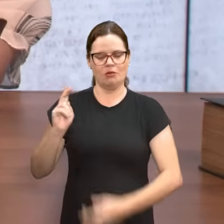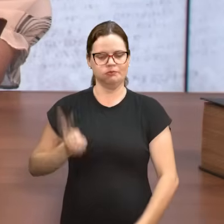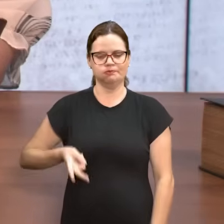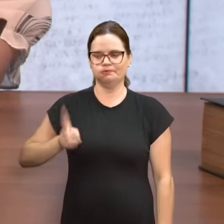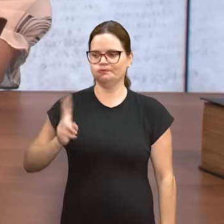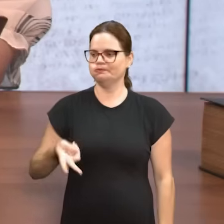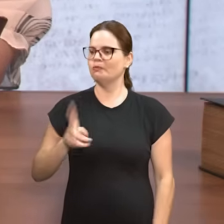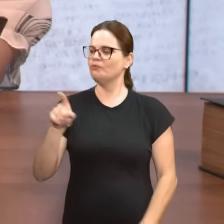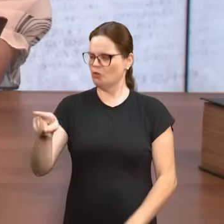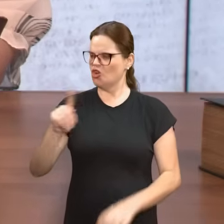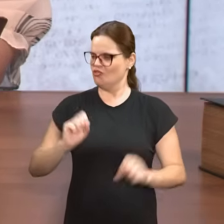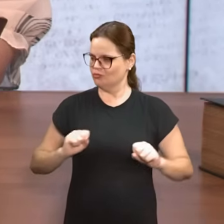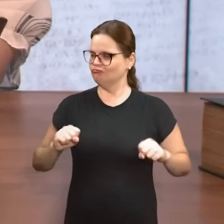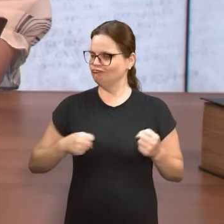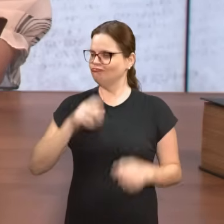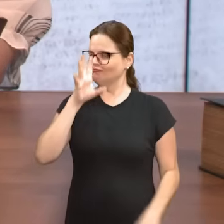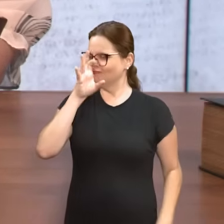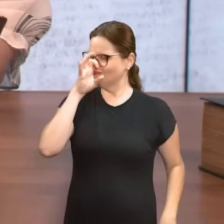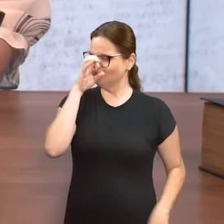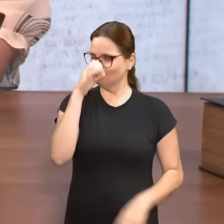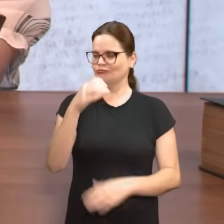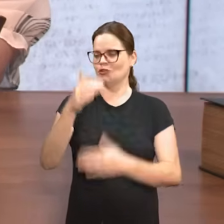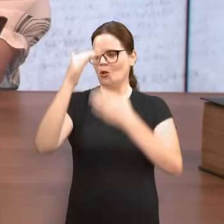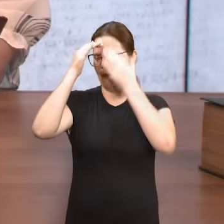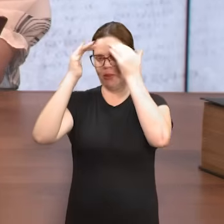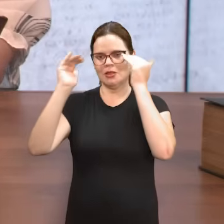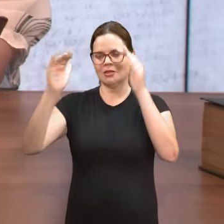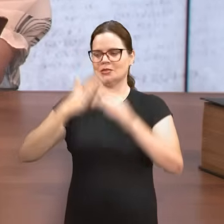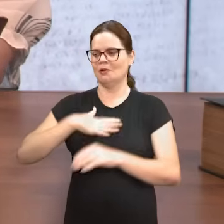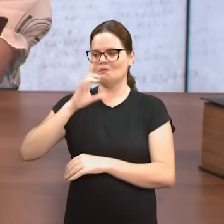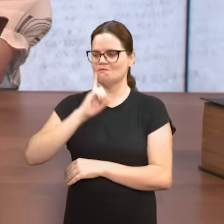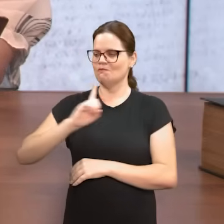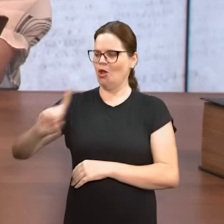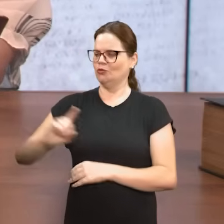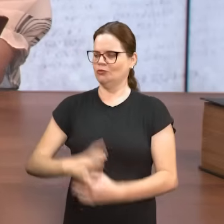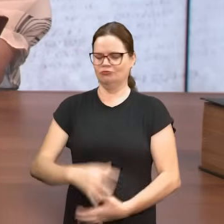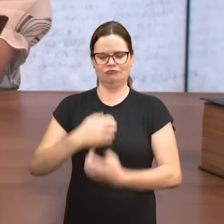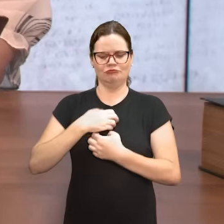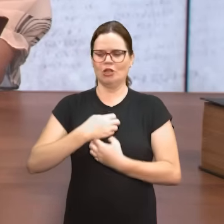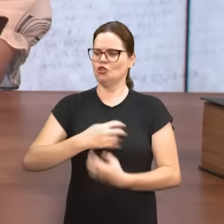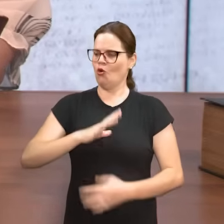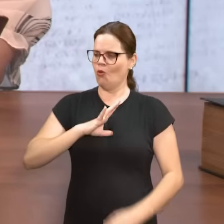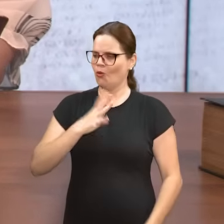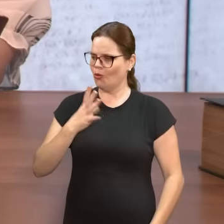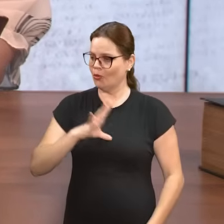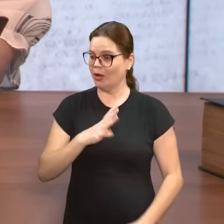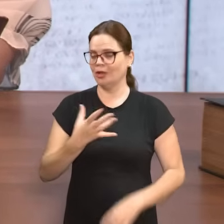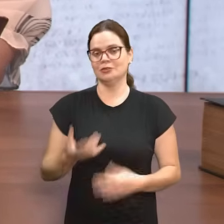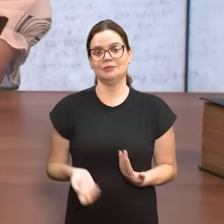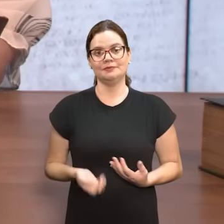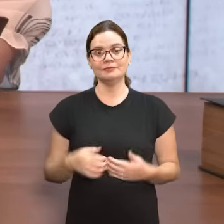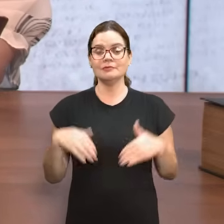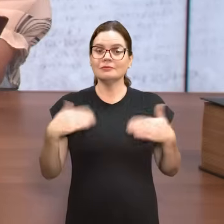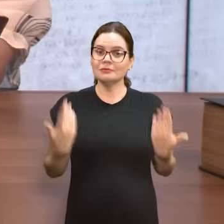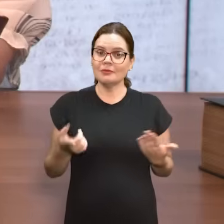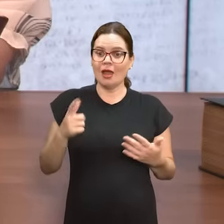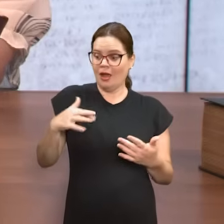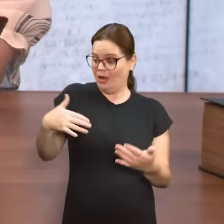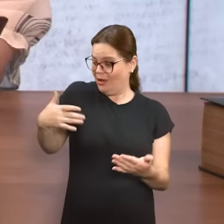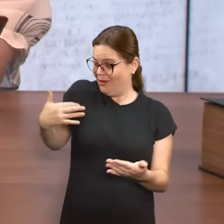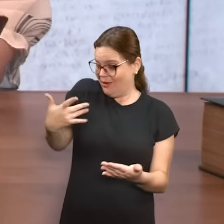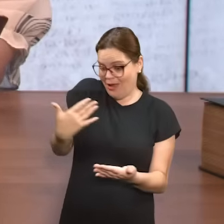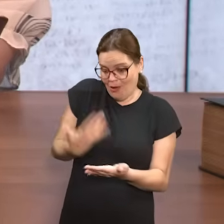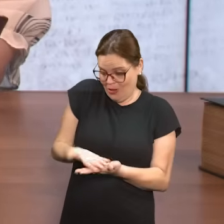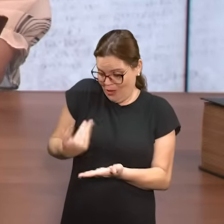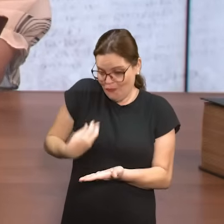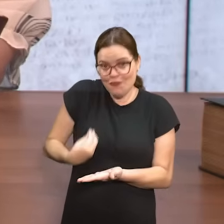pois perseveraste em seguir ao Senhor, meu Deus. E agora, eis que o Senhor me conservou em